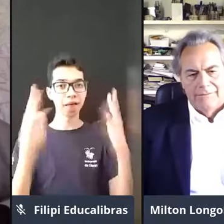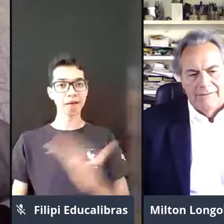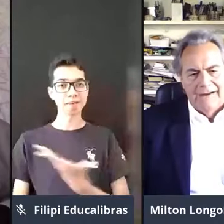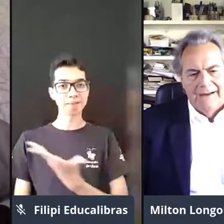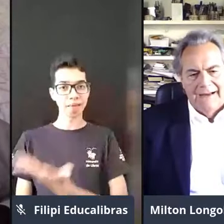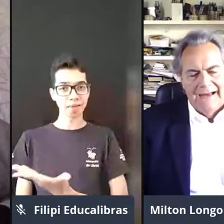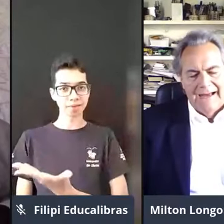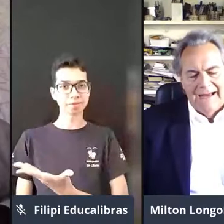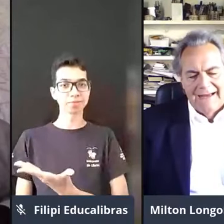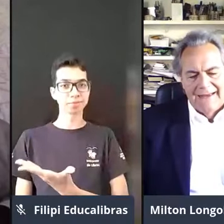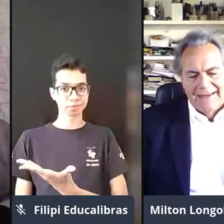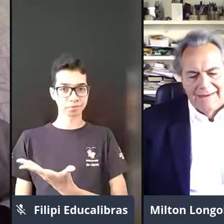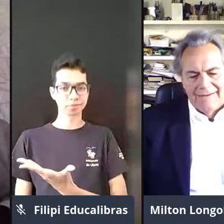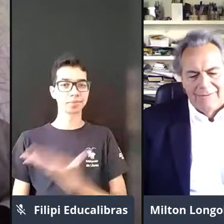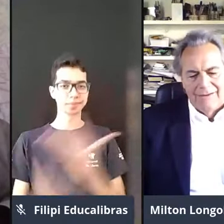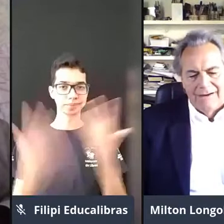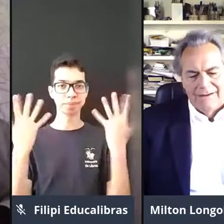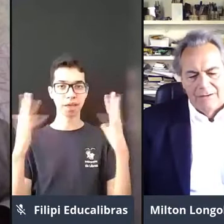pelo